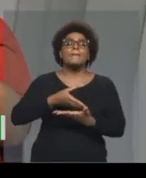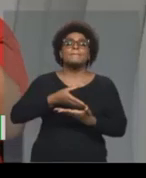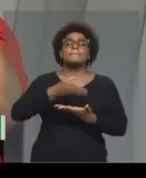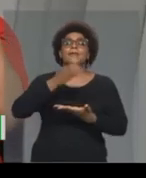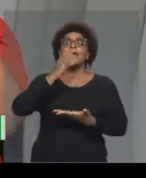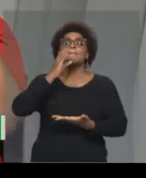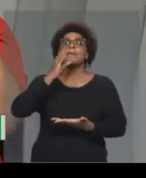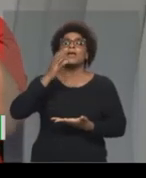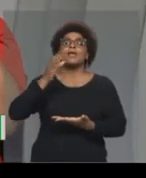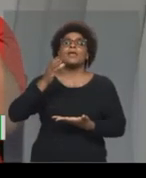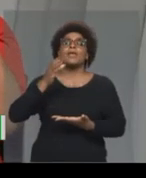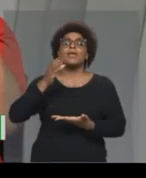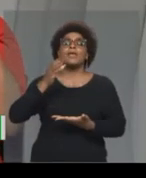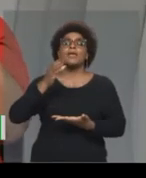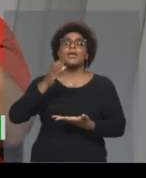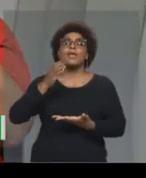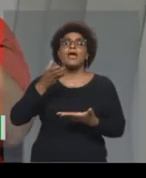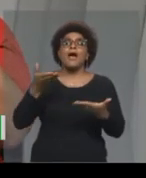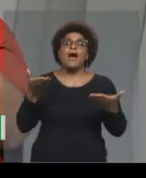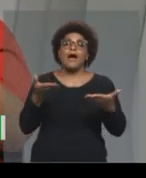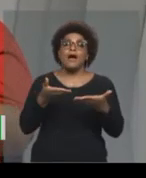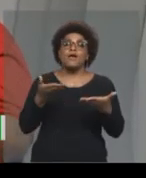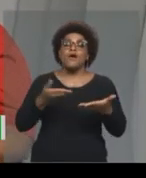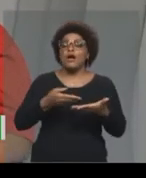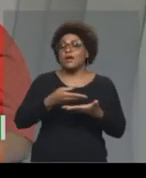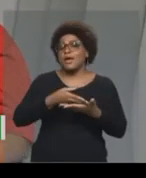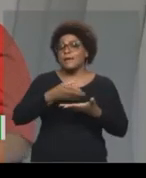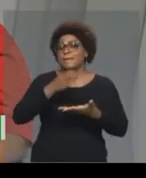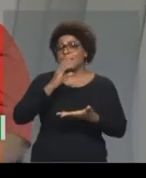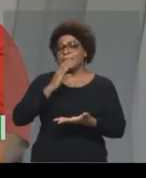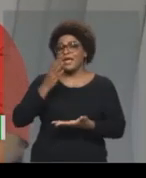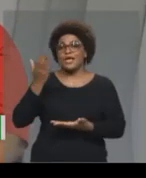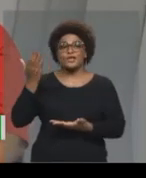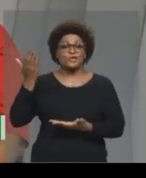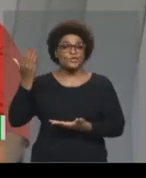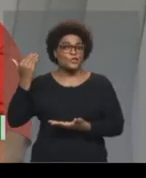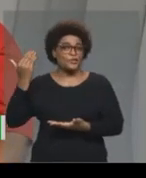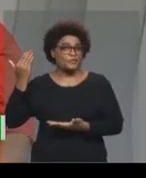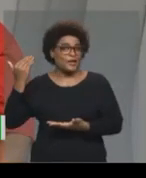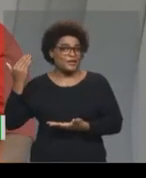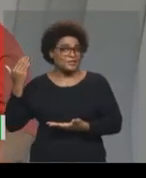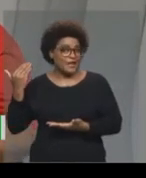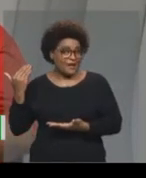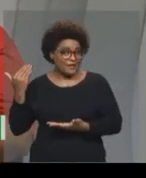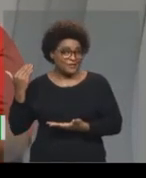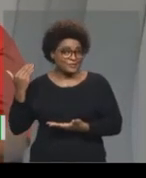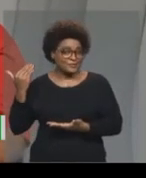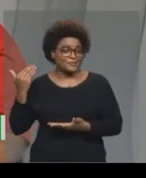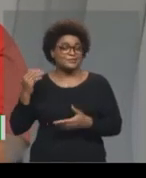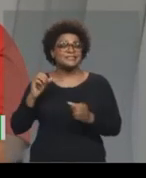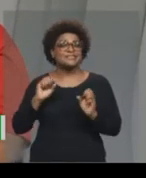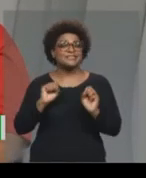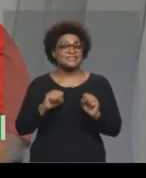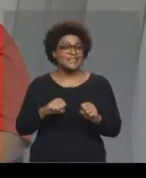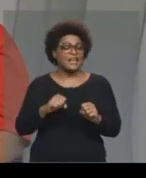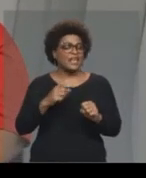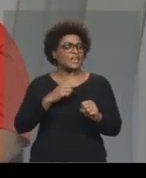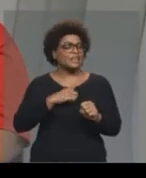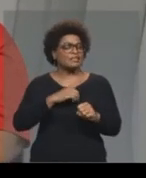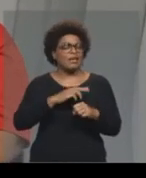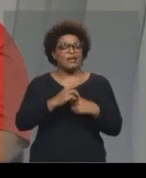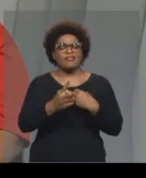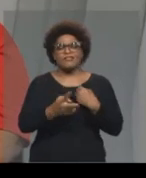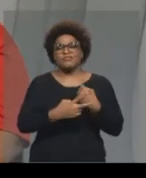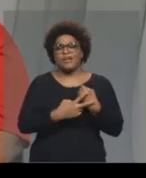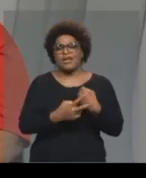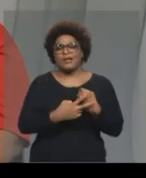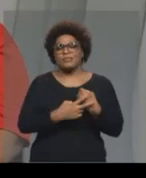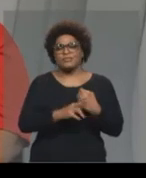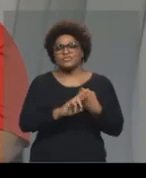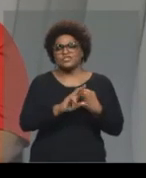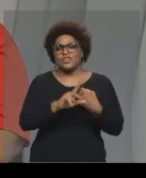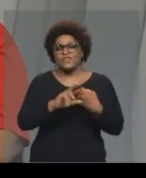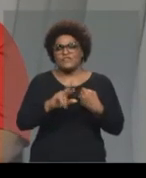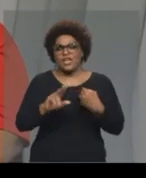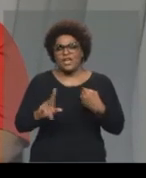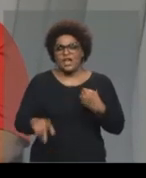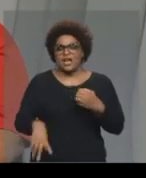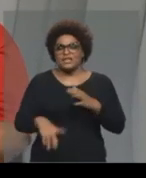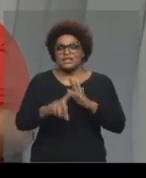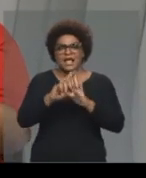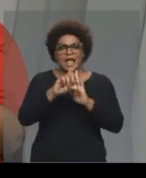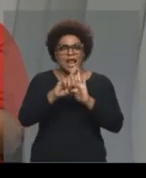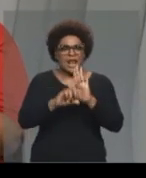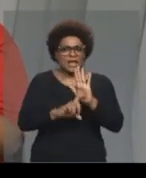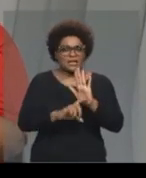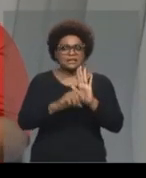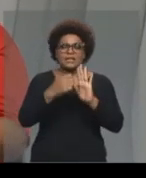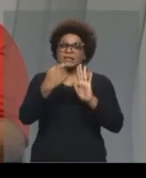e drank, no passado, né, que é bebi. E entre outros verbos. Então, essa listinha a gente precisa